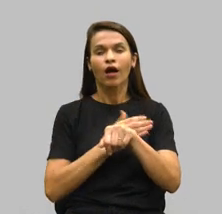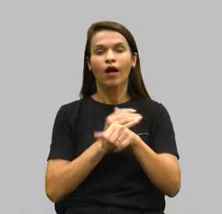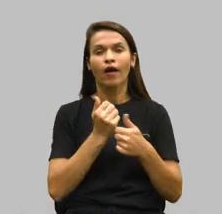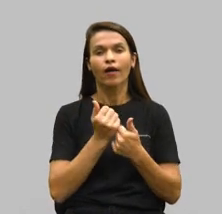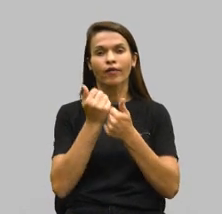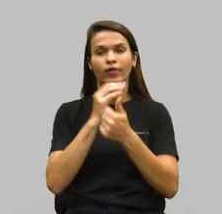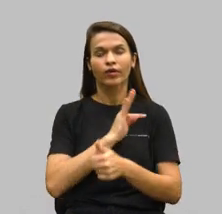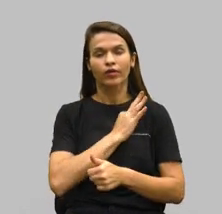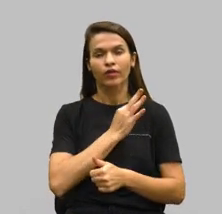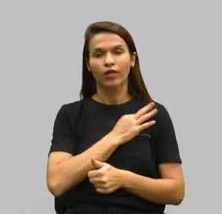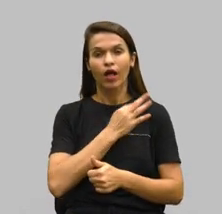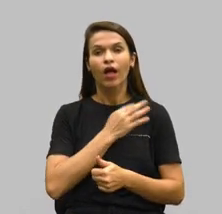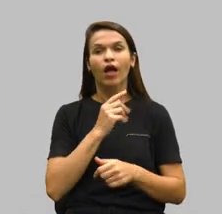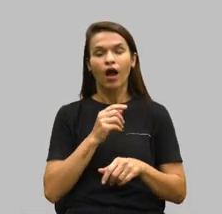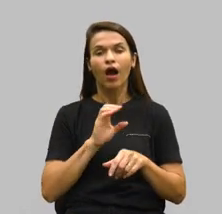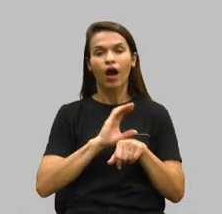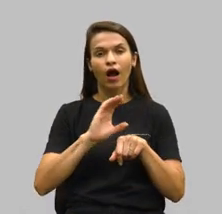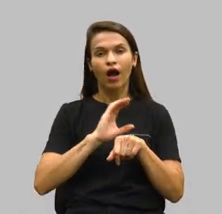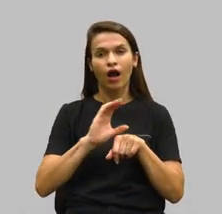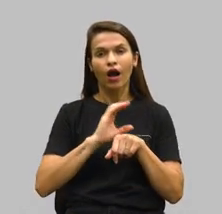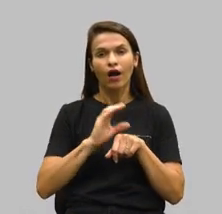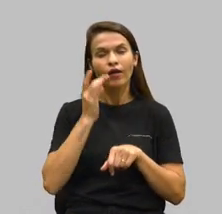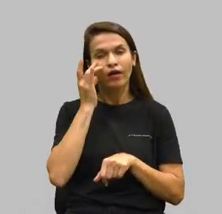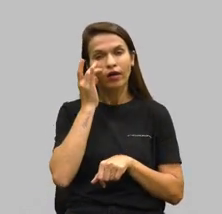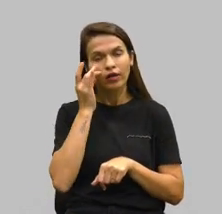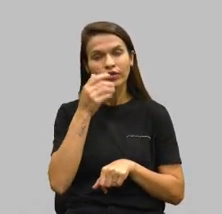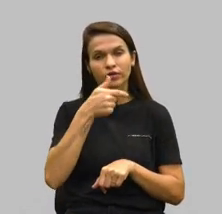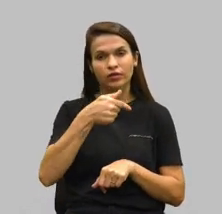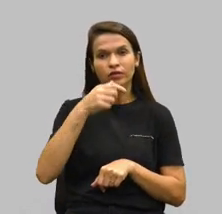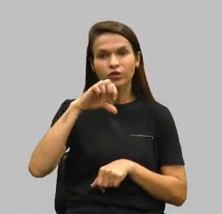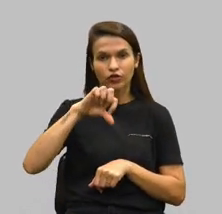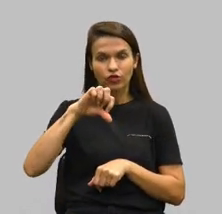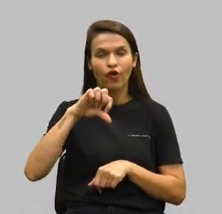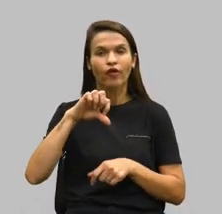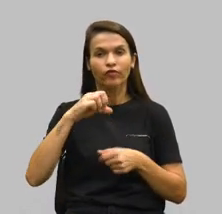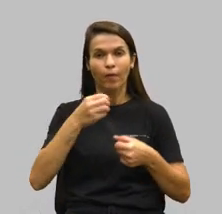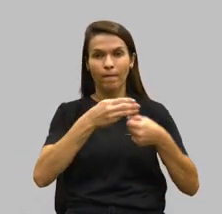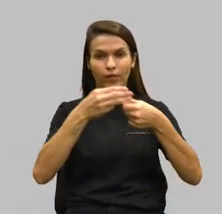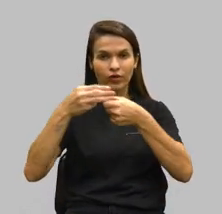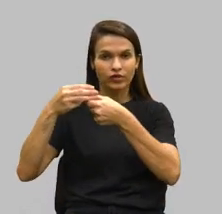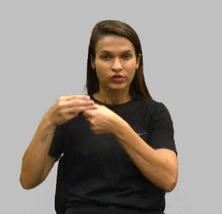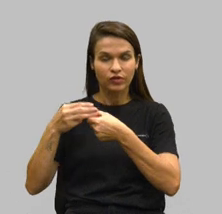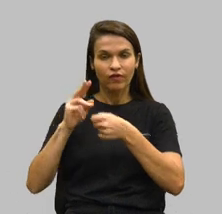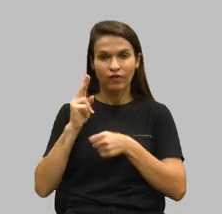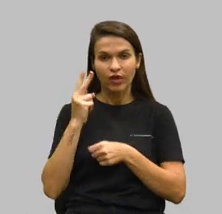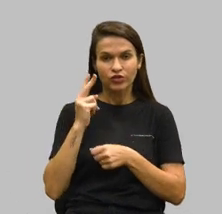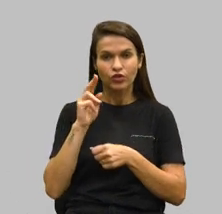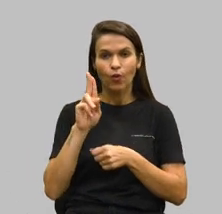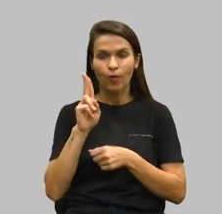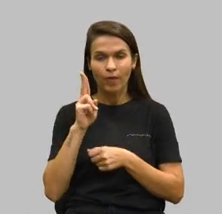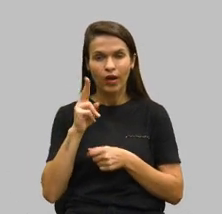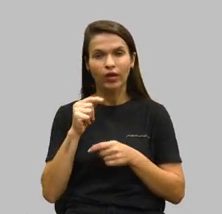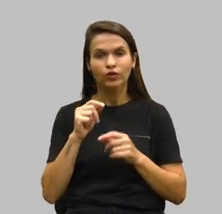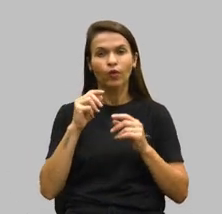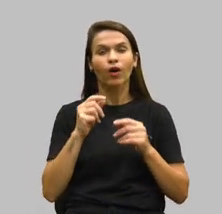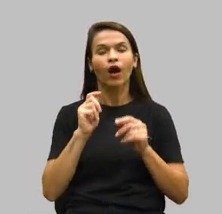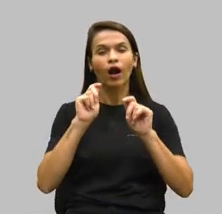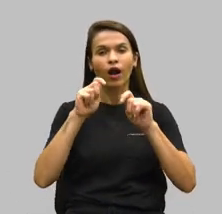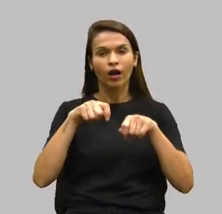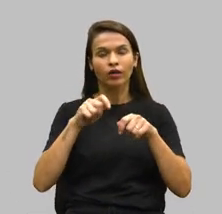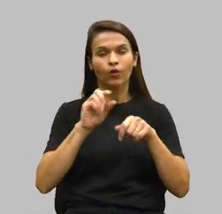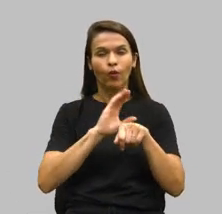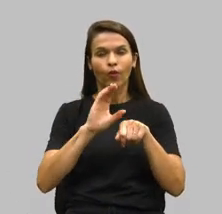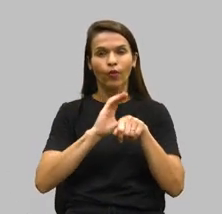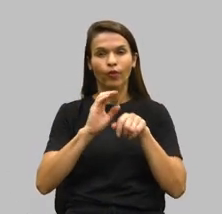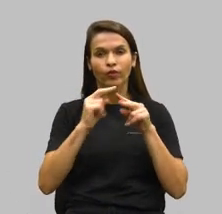capacitação presencial com 79 municípios das regionais Varginha Uberaba capacitação online com 73 municípios